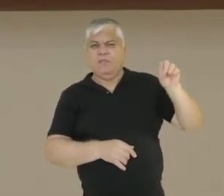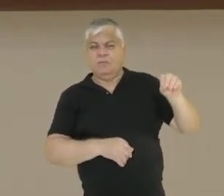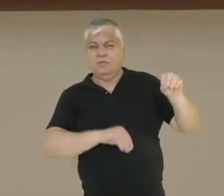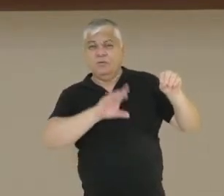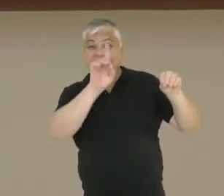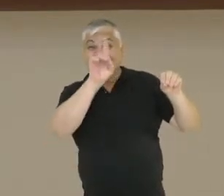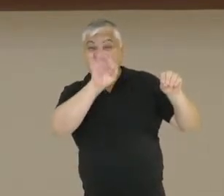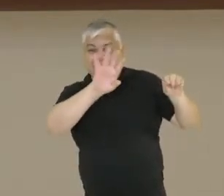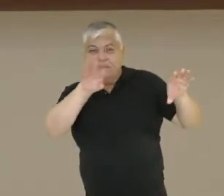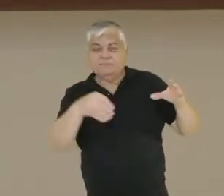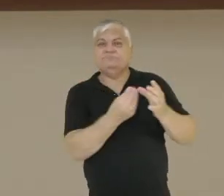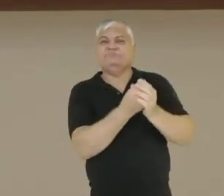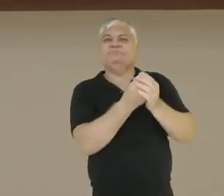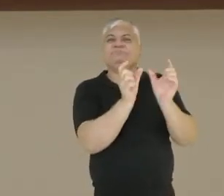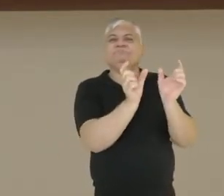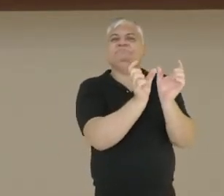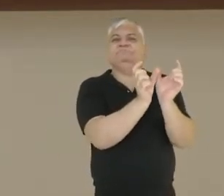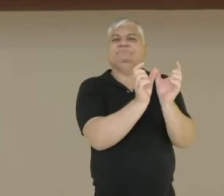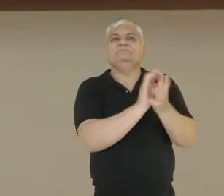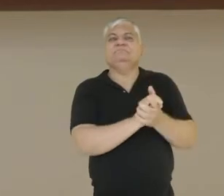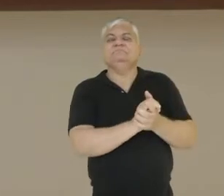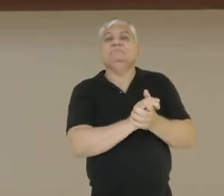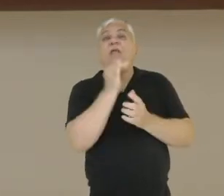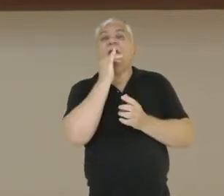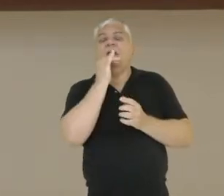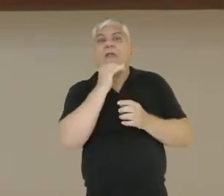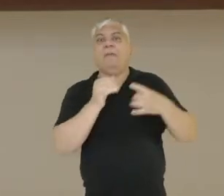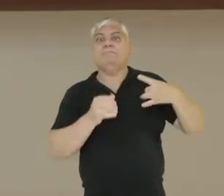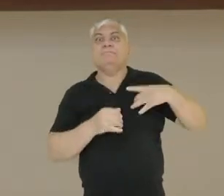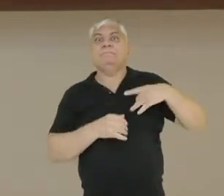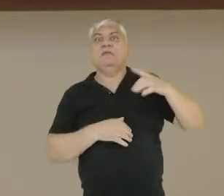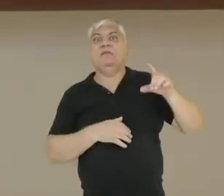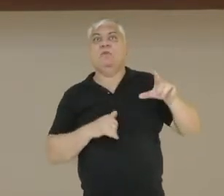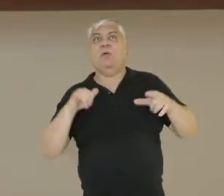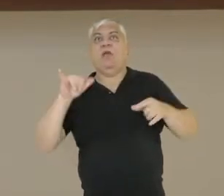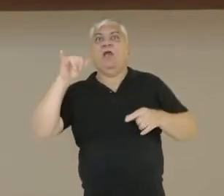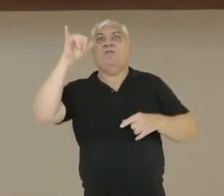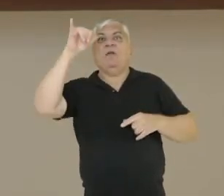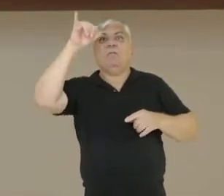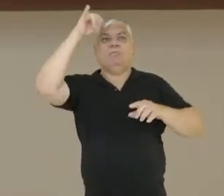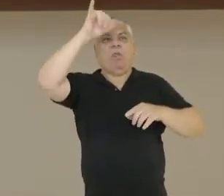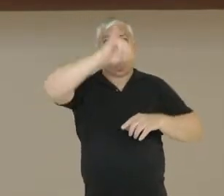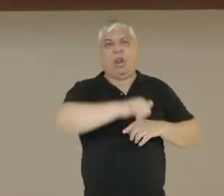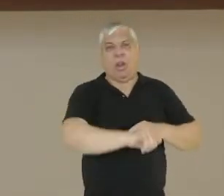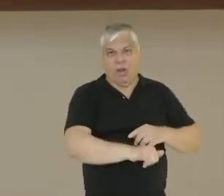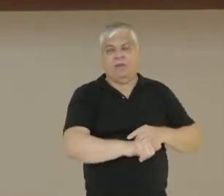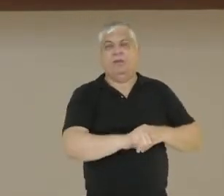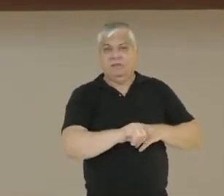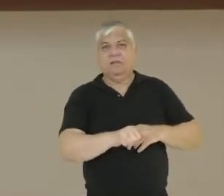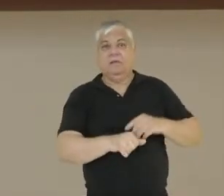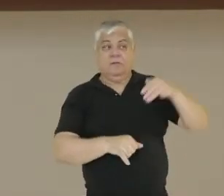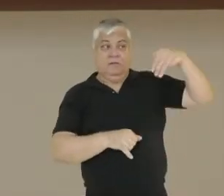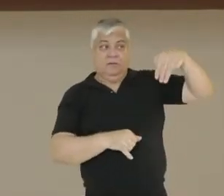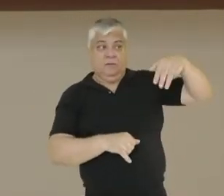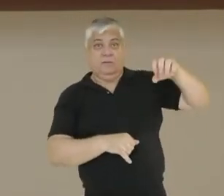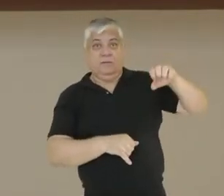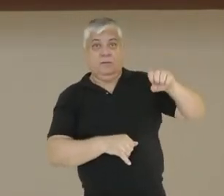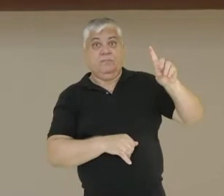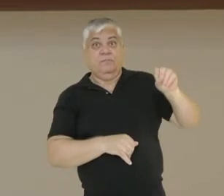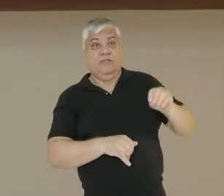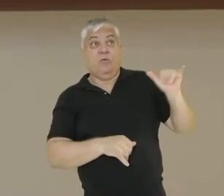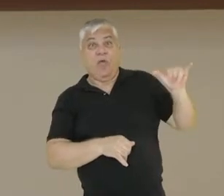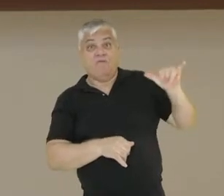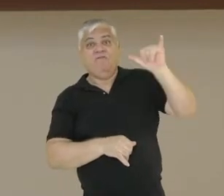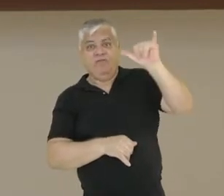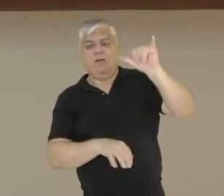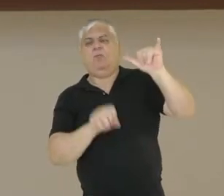nominal. Eu tenho medo de que o avião caia. Olha aí. Medo de avião é um medo específico. Medo